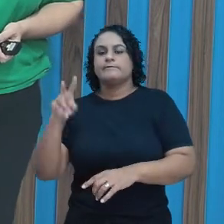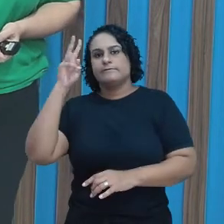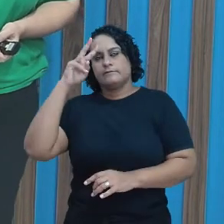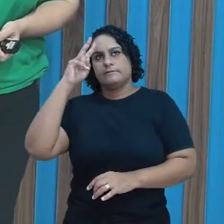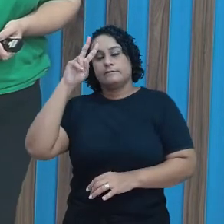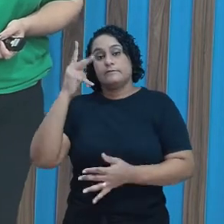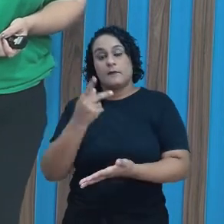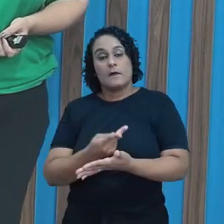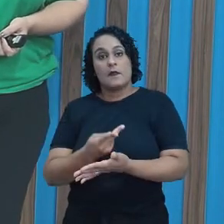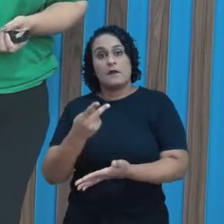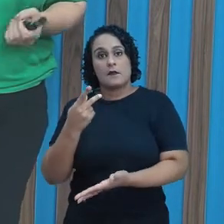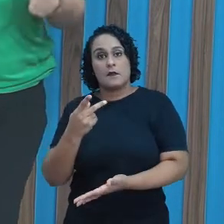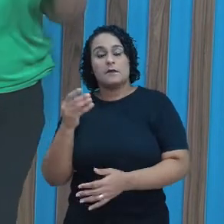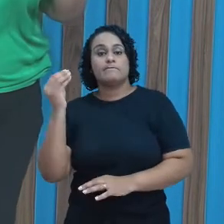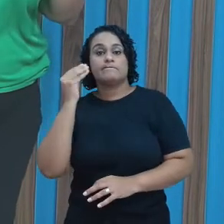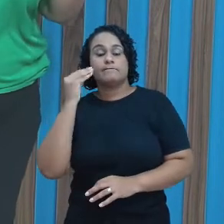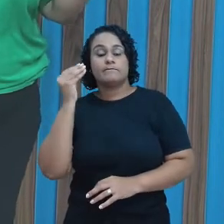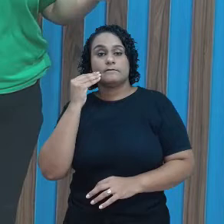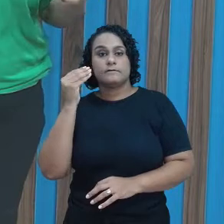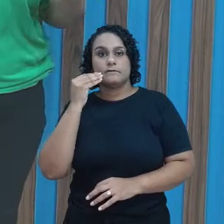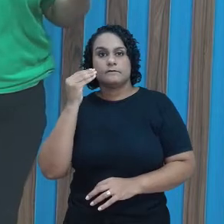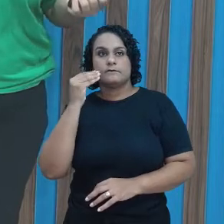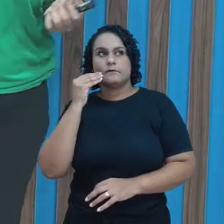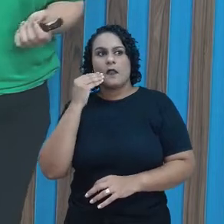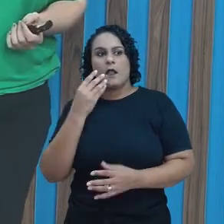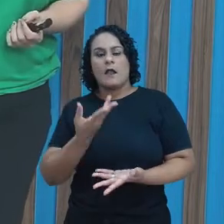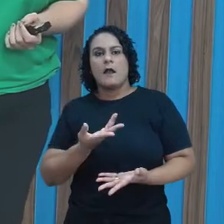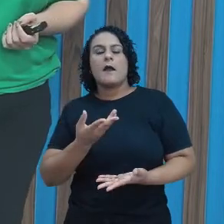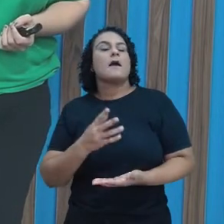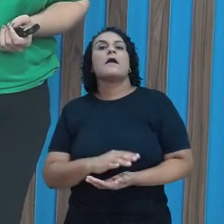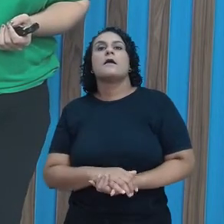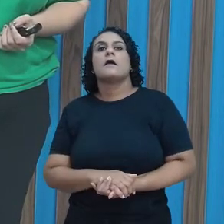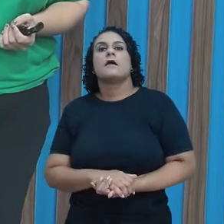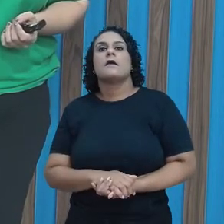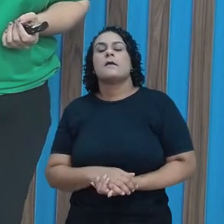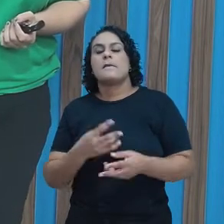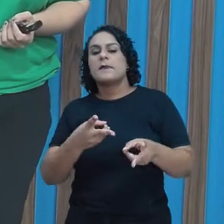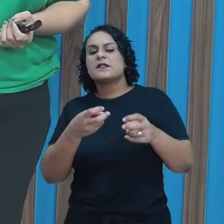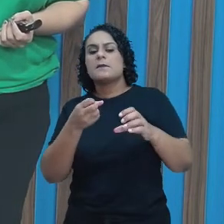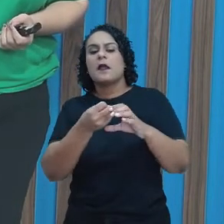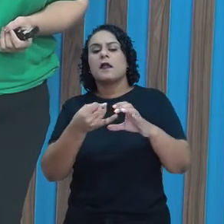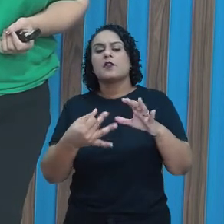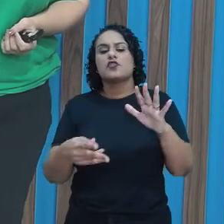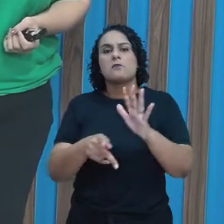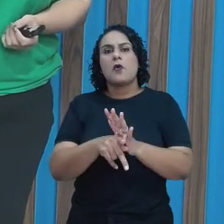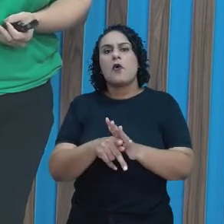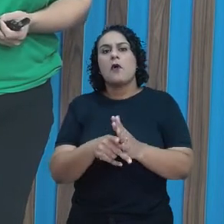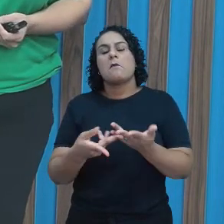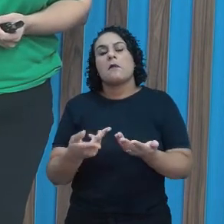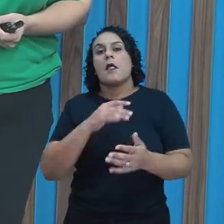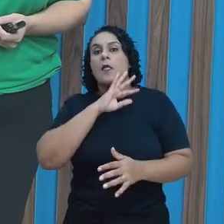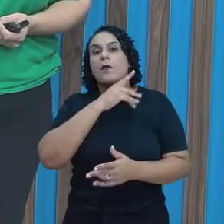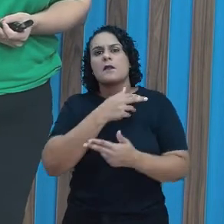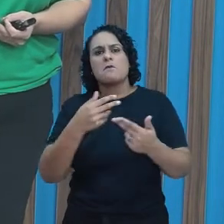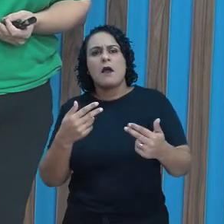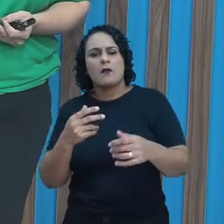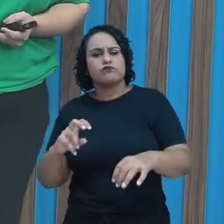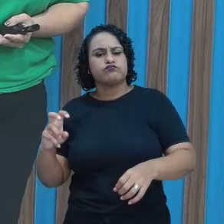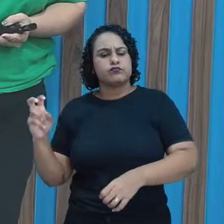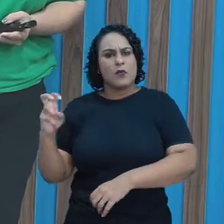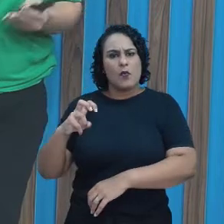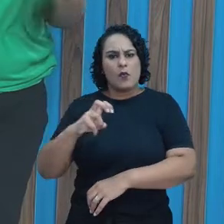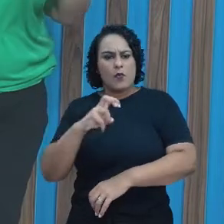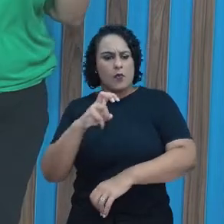isso acontecer, tentarem pegar características do animal que lhe picou, né? Porque você vai